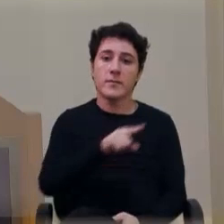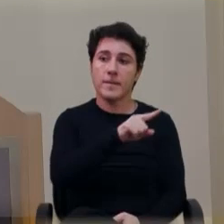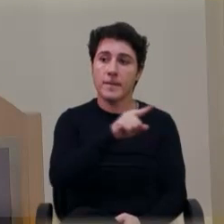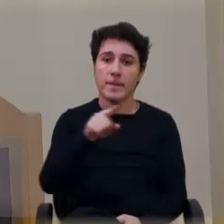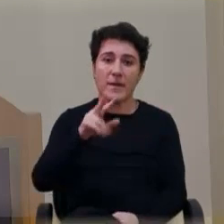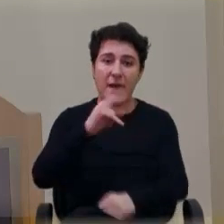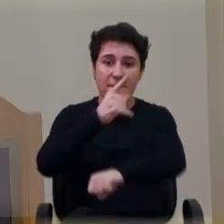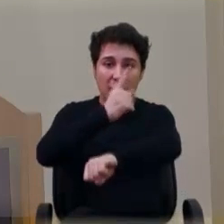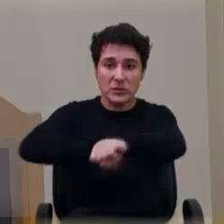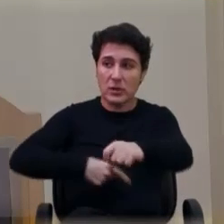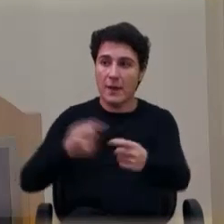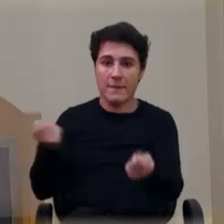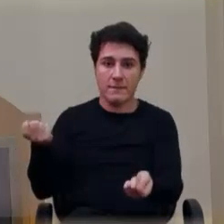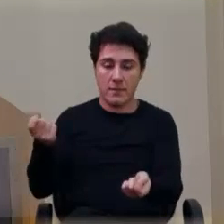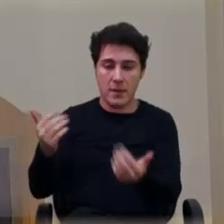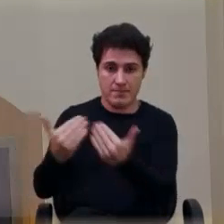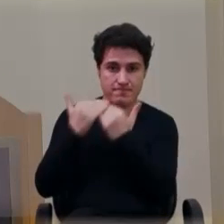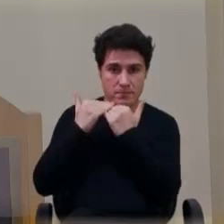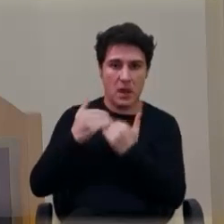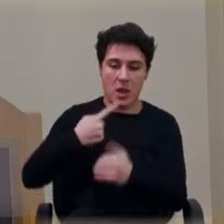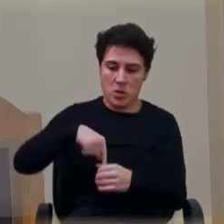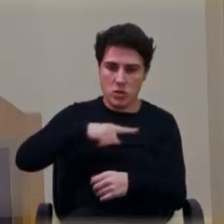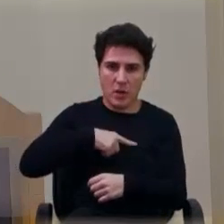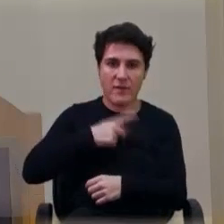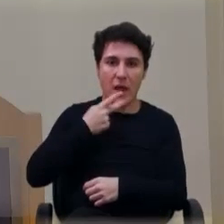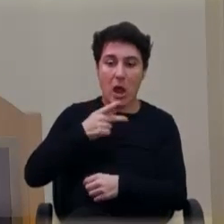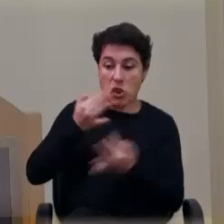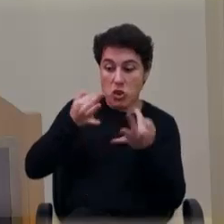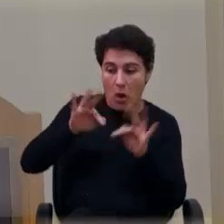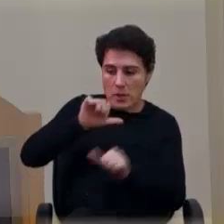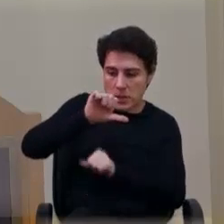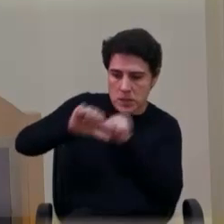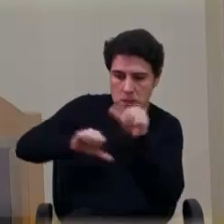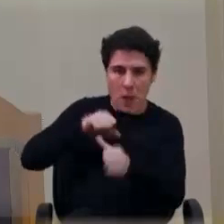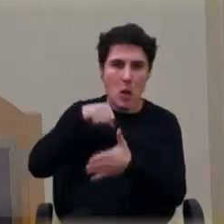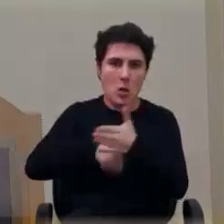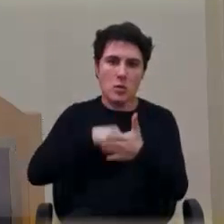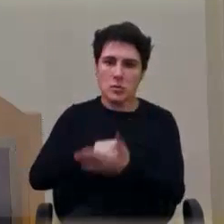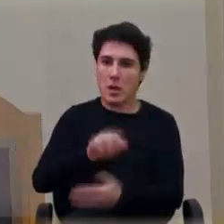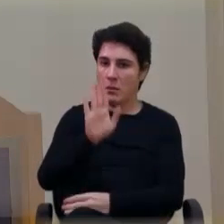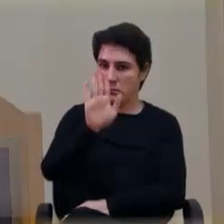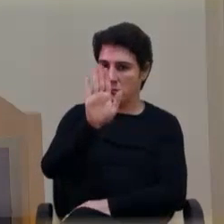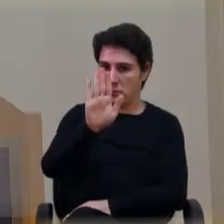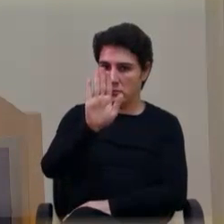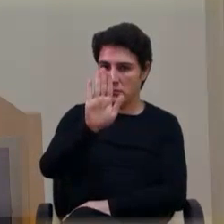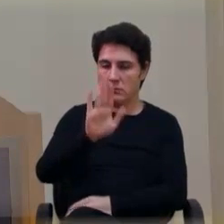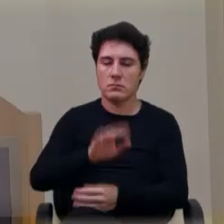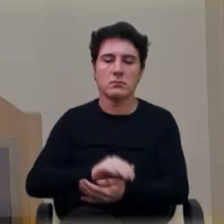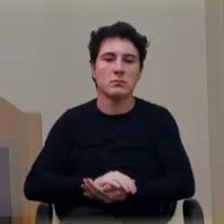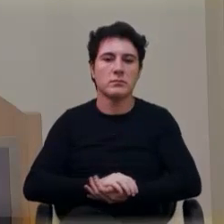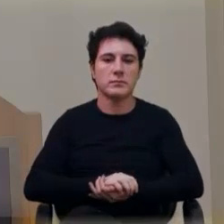machucam e nós transformamos a nossa dor em luta e se cuidem tá